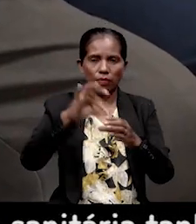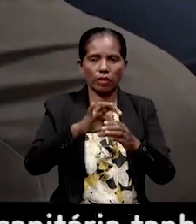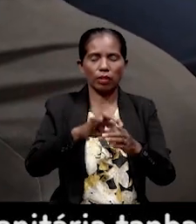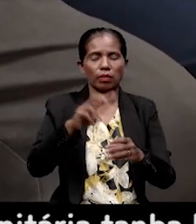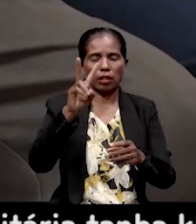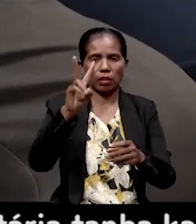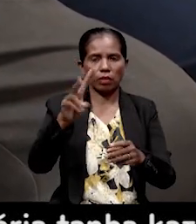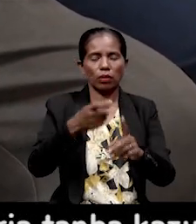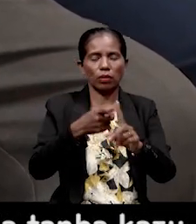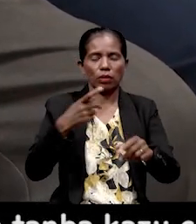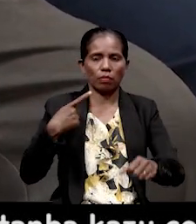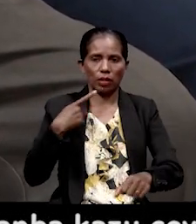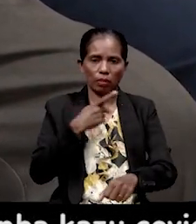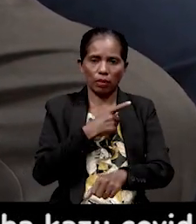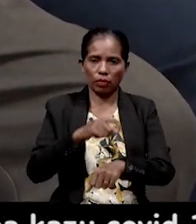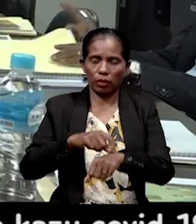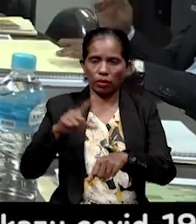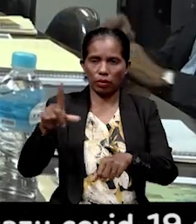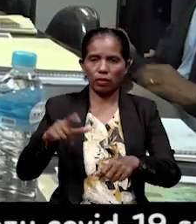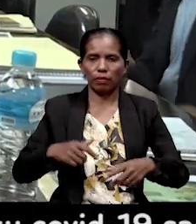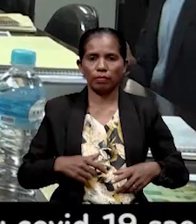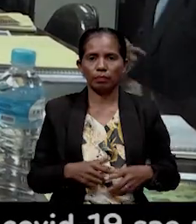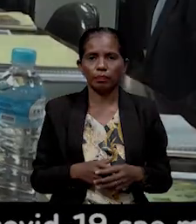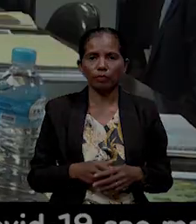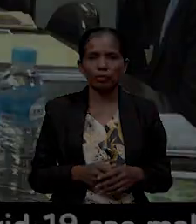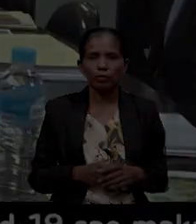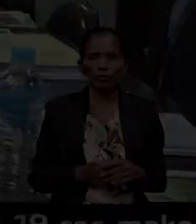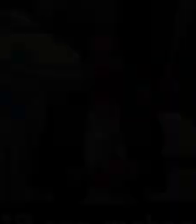badala rua russi Parlamento Nacional. Fátima Pereira, Elio Gaio, GMN.